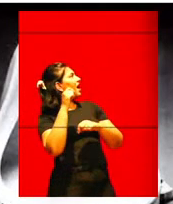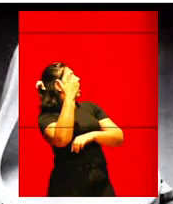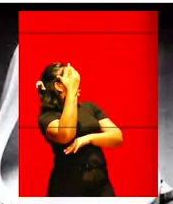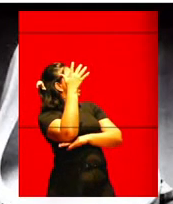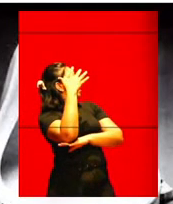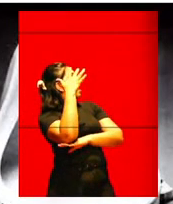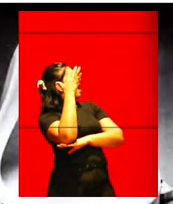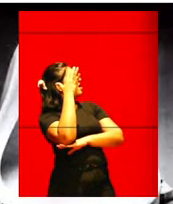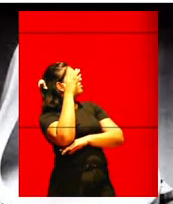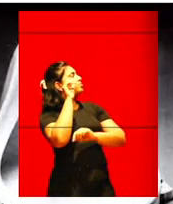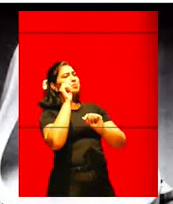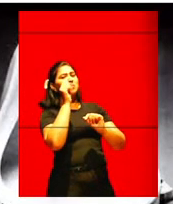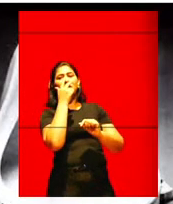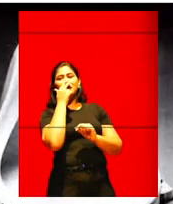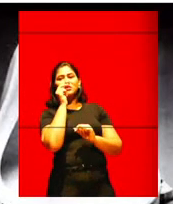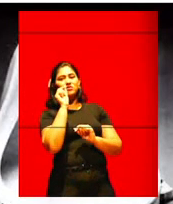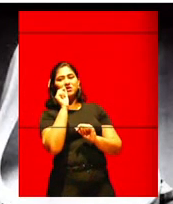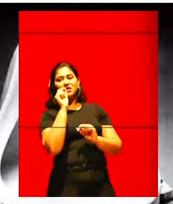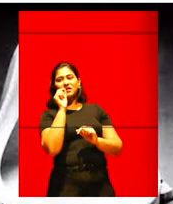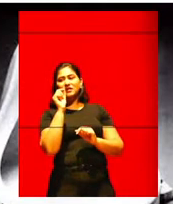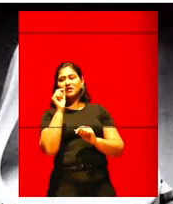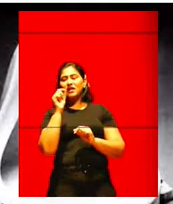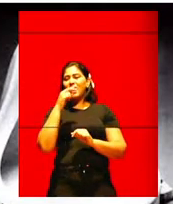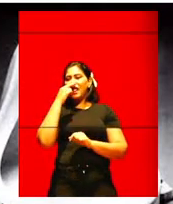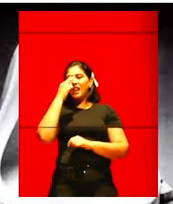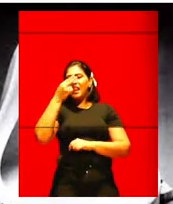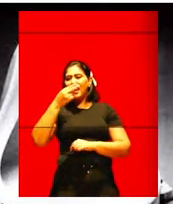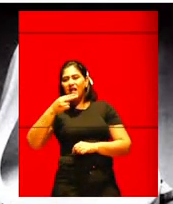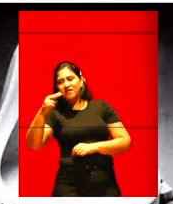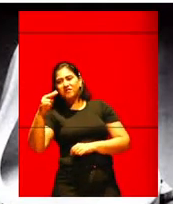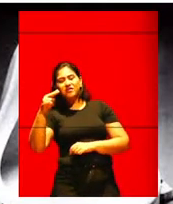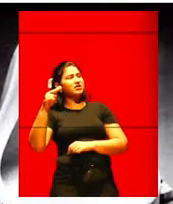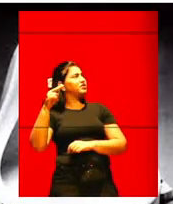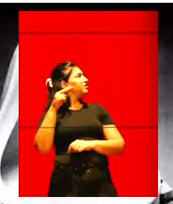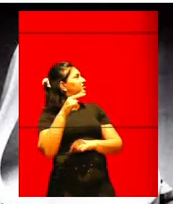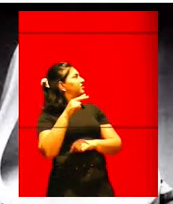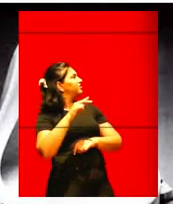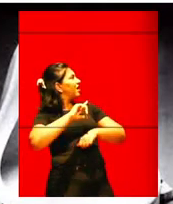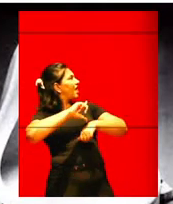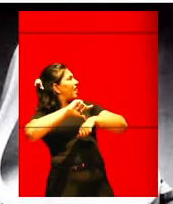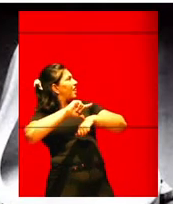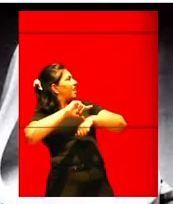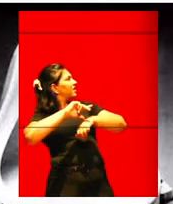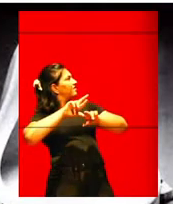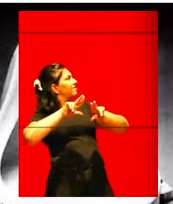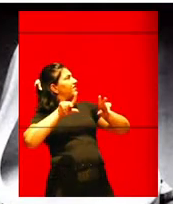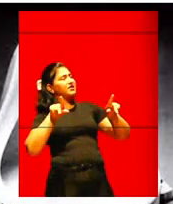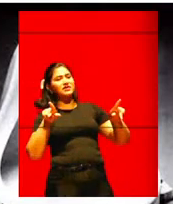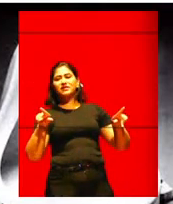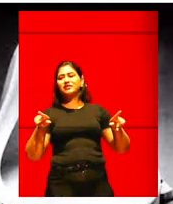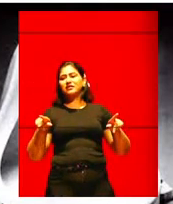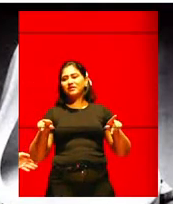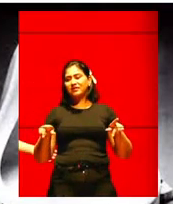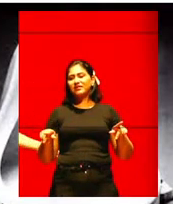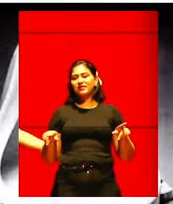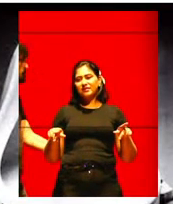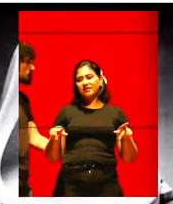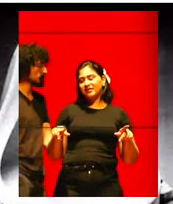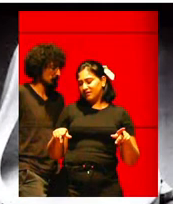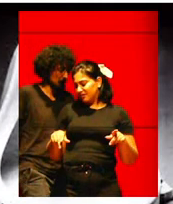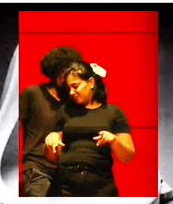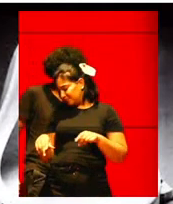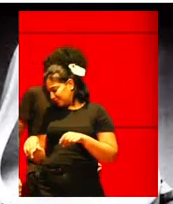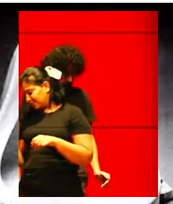Isso é um sonho. Parece um elefante deitado ali com o relógio. Tá vendo? Só tem um elemento aqui que não está distorcido. Sabe quem